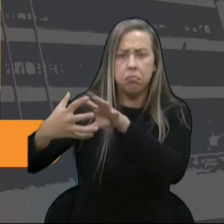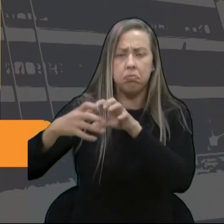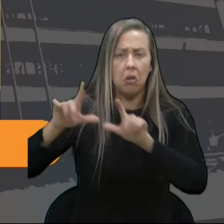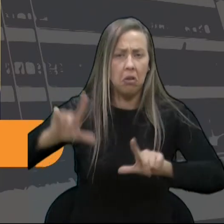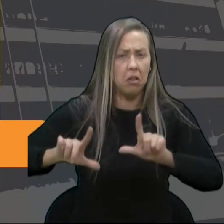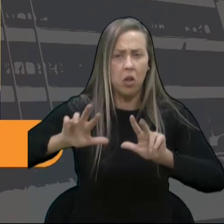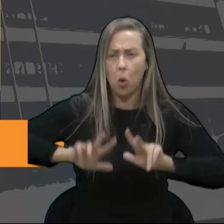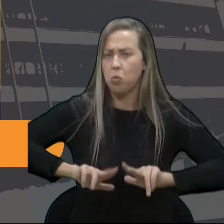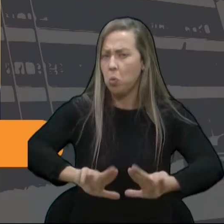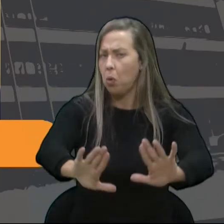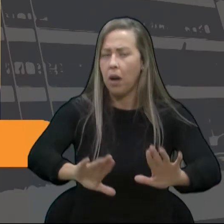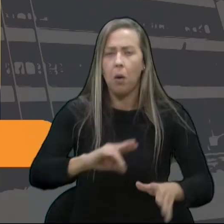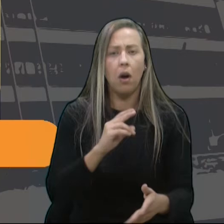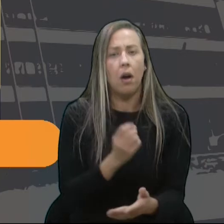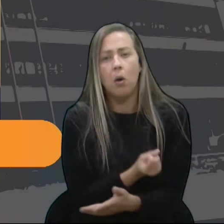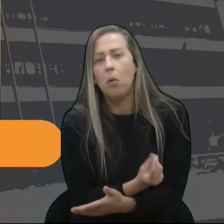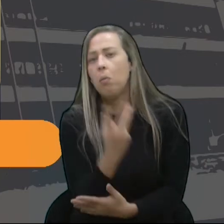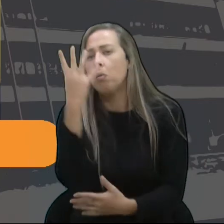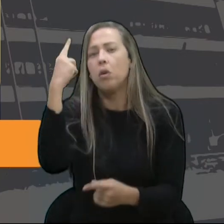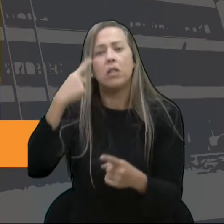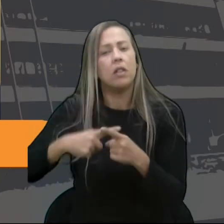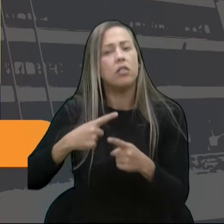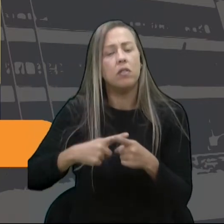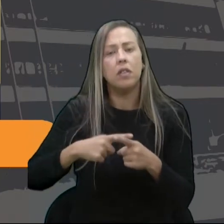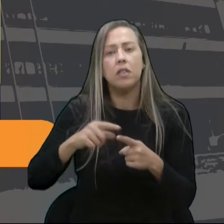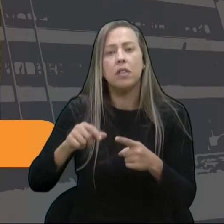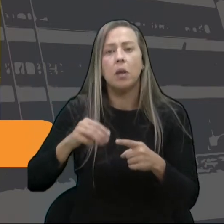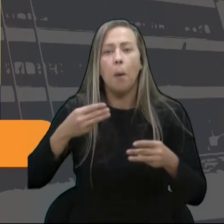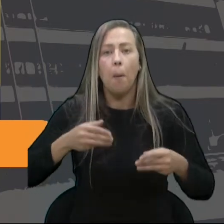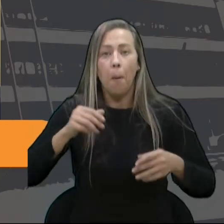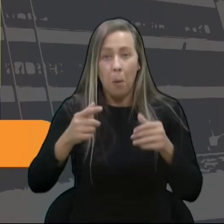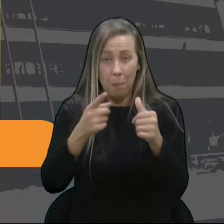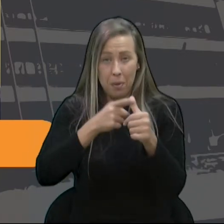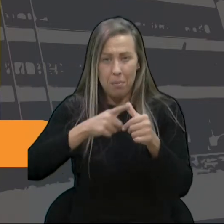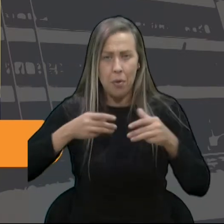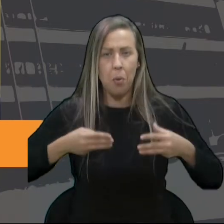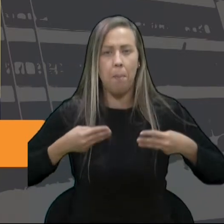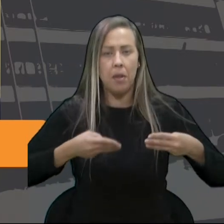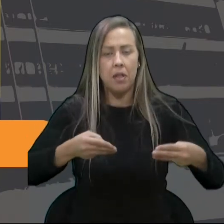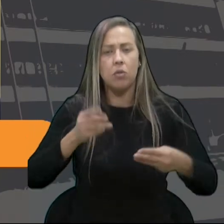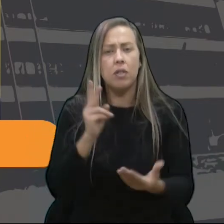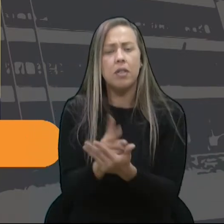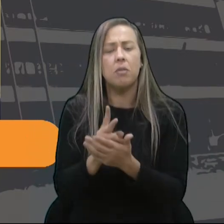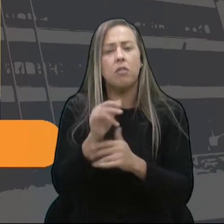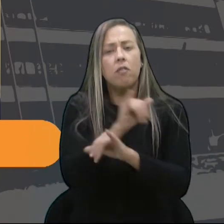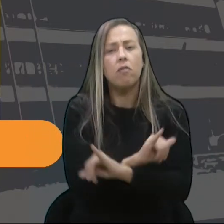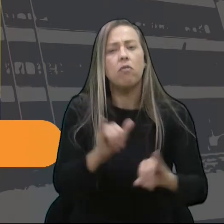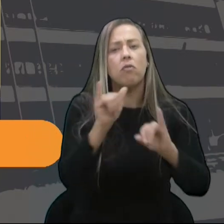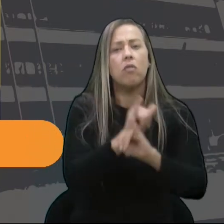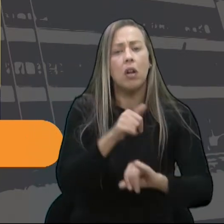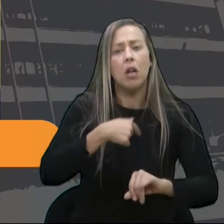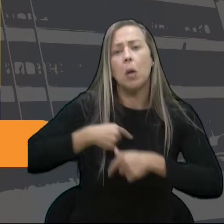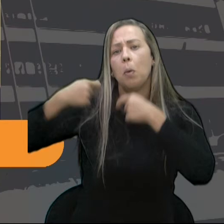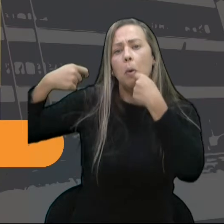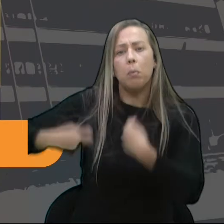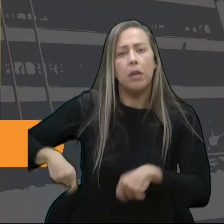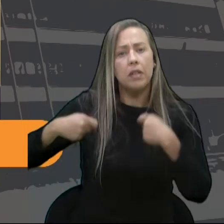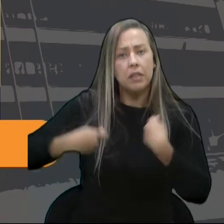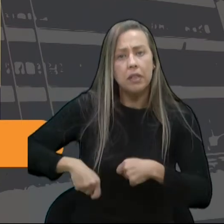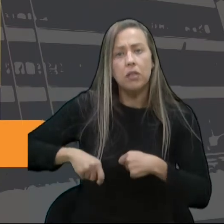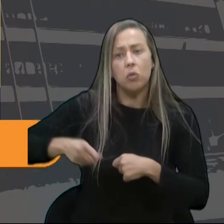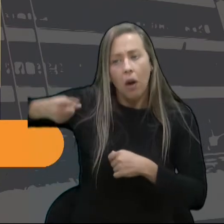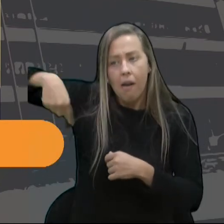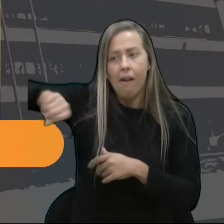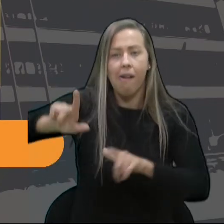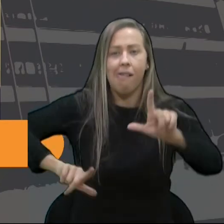contrário. Várias vezes eu vi o primeiro-ministro aqui colocando o seguinte, dizendo, olha, eu preciso de vocês,